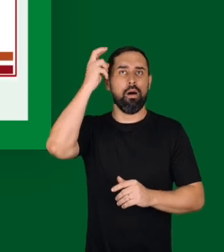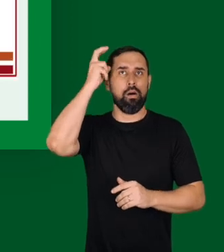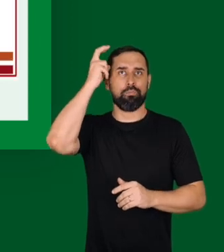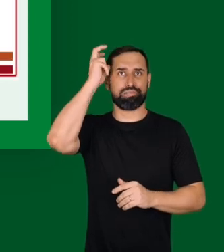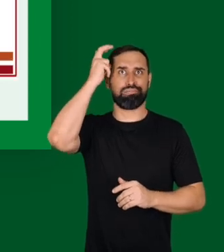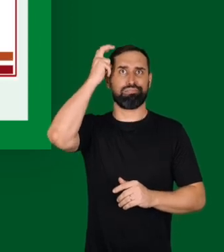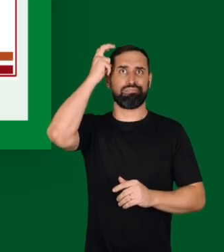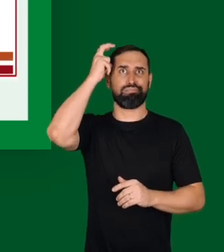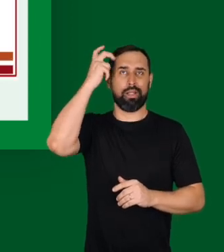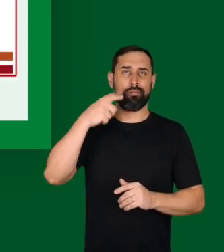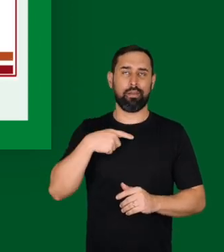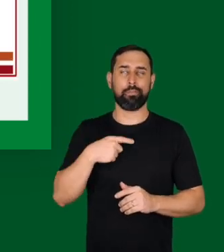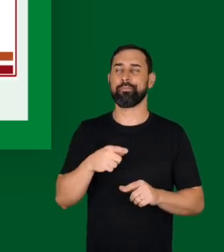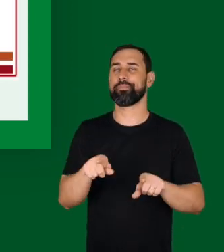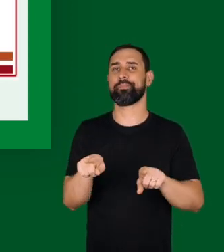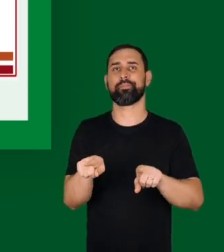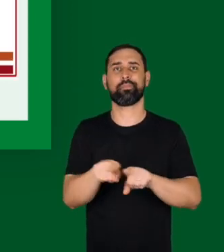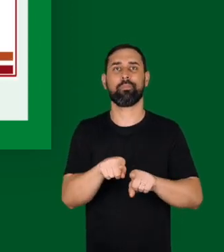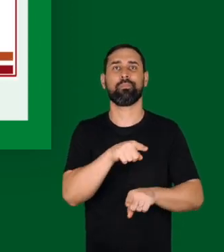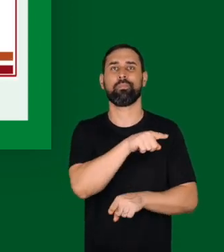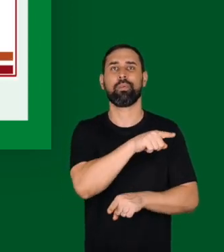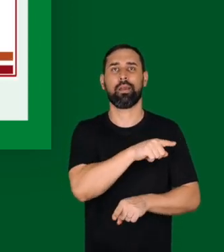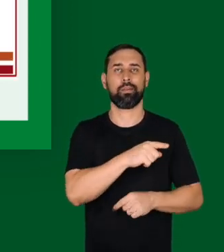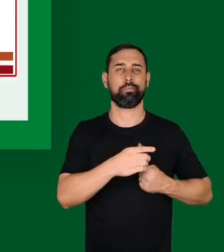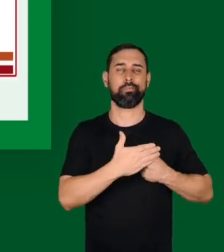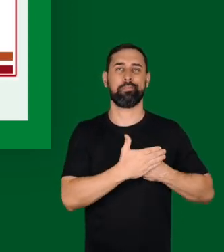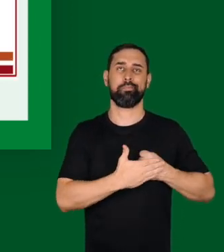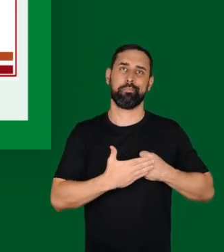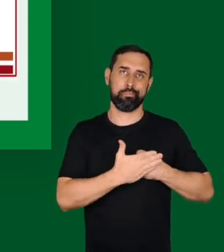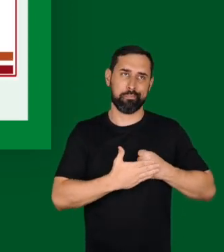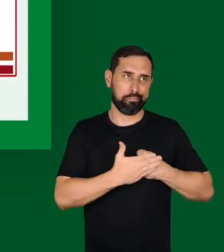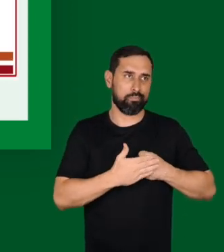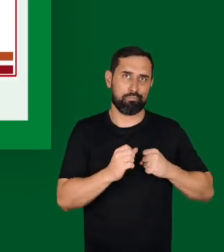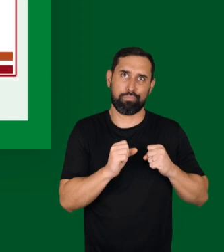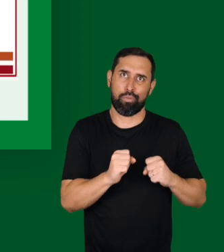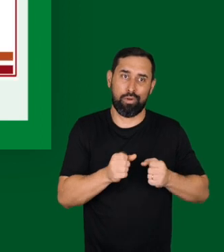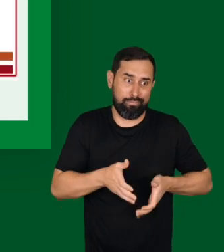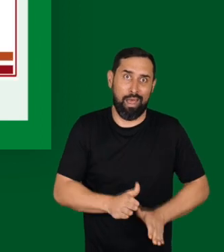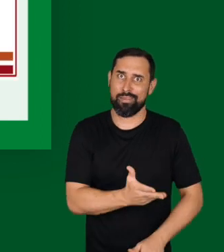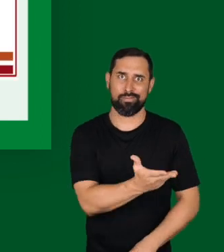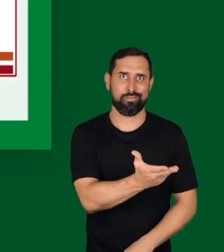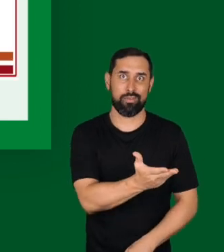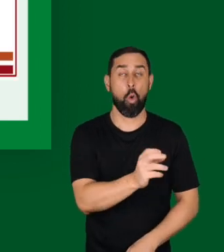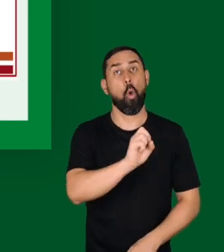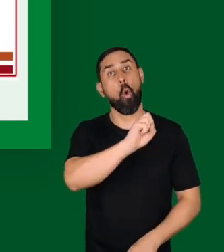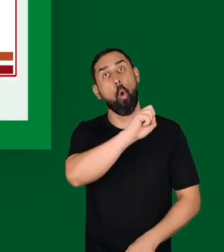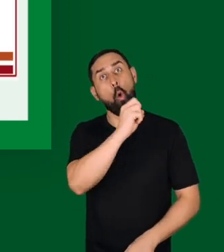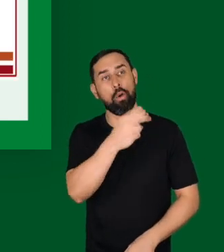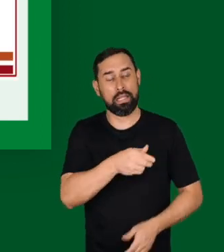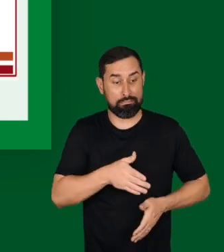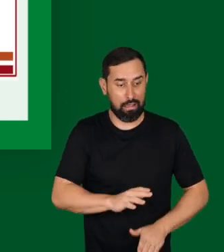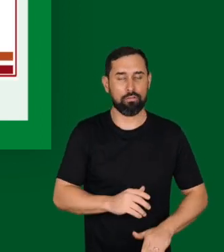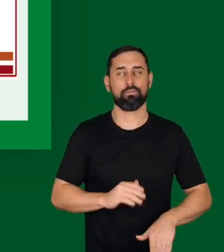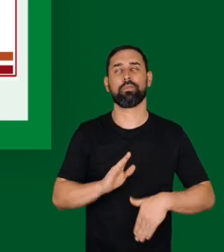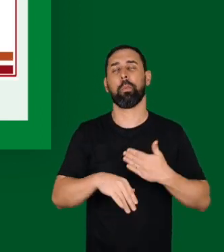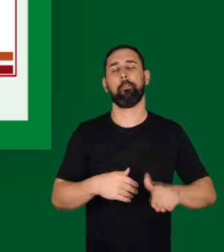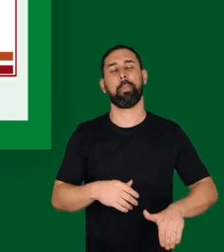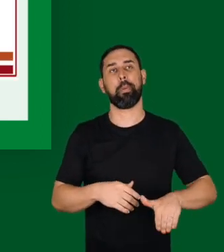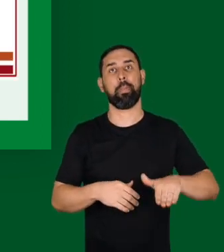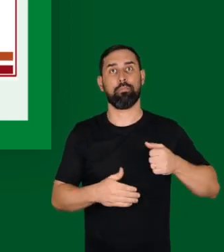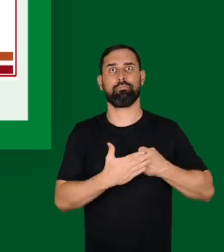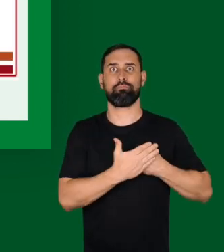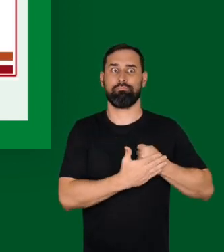trauma crânioencefálico por conta da hipertensão intracraniana, o bloqueio cardíaco, tem criança que já nasce com bloqueio cardíaco, ou então